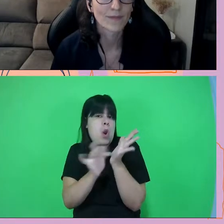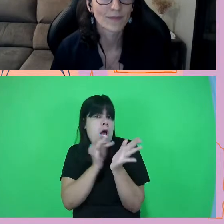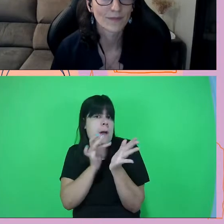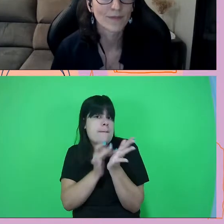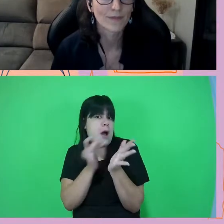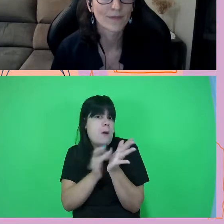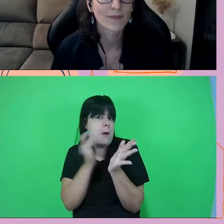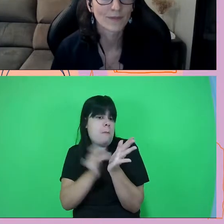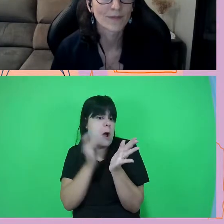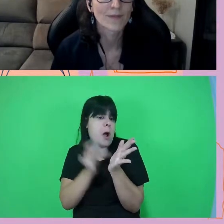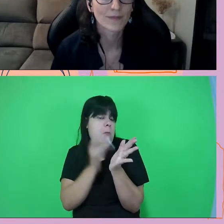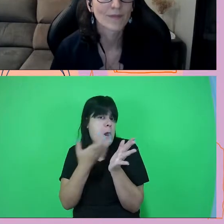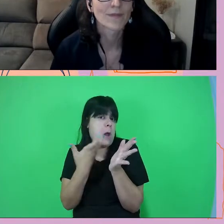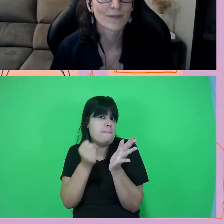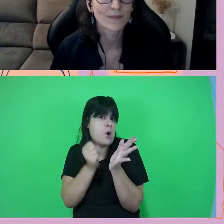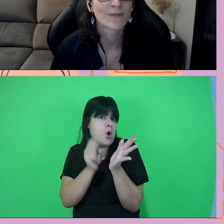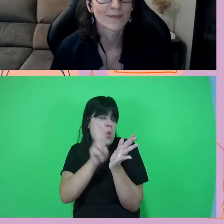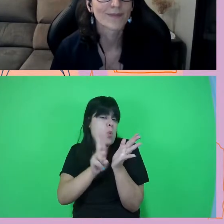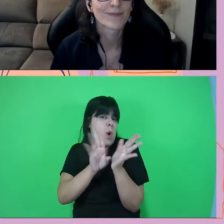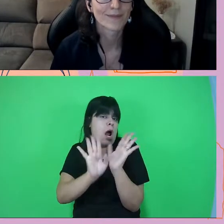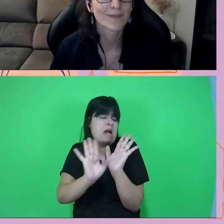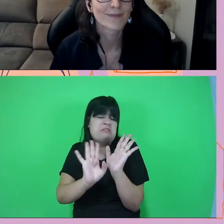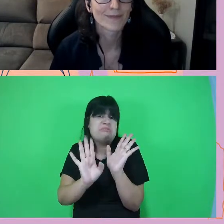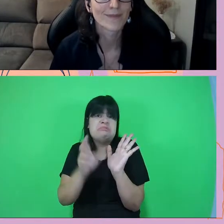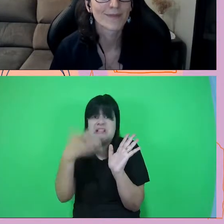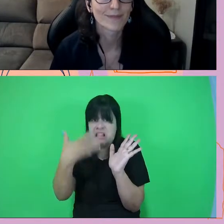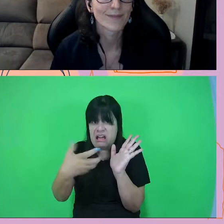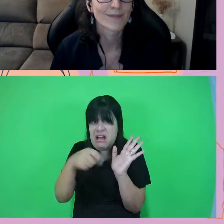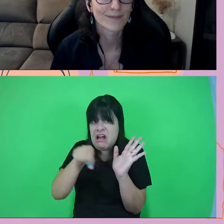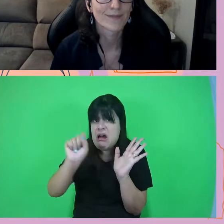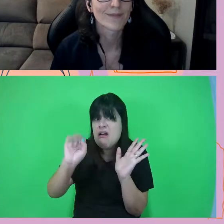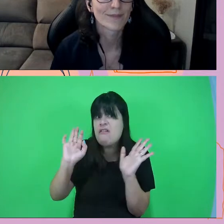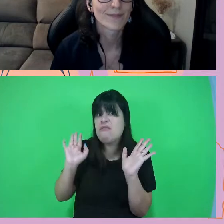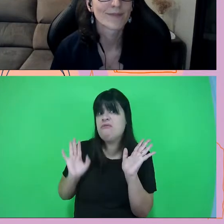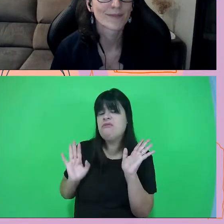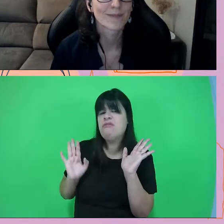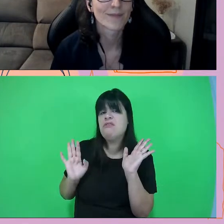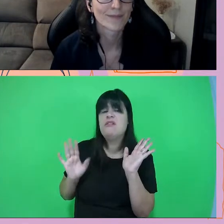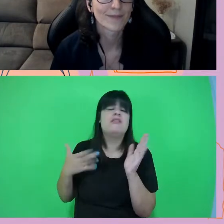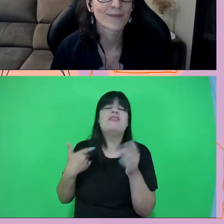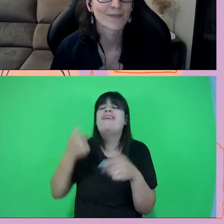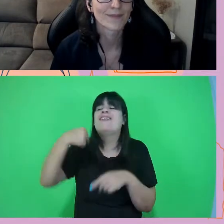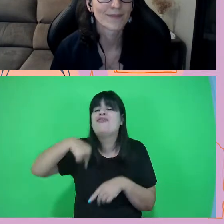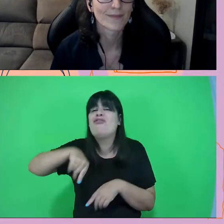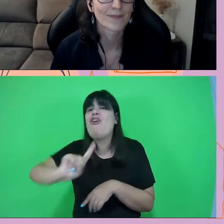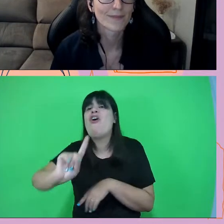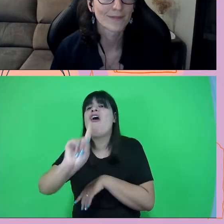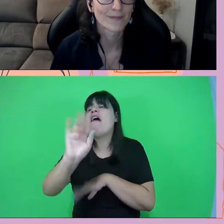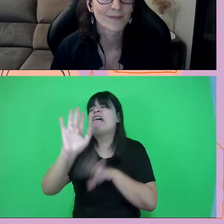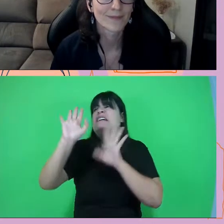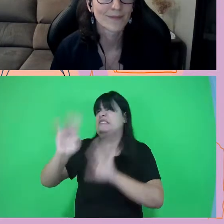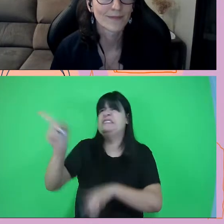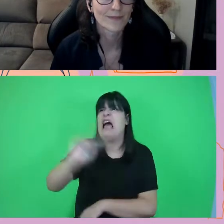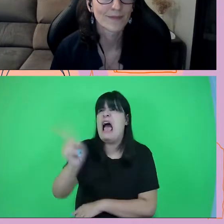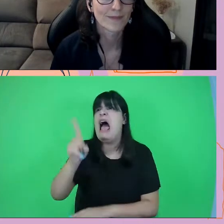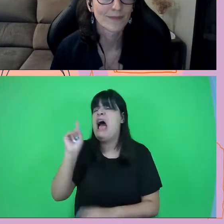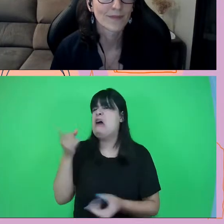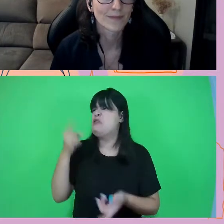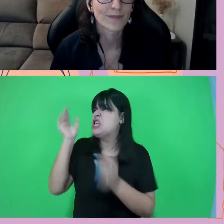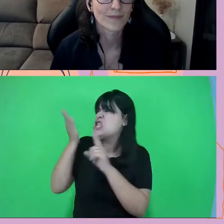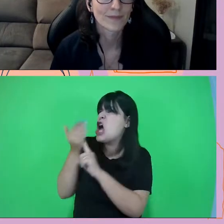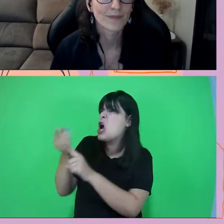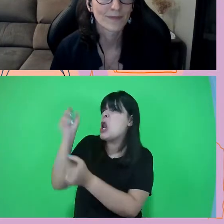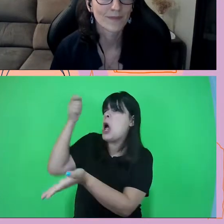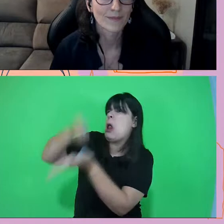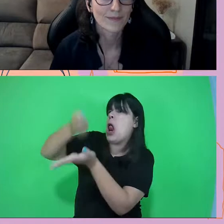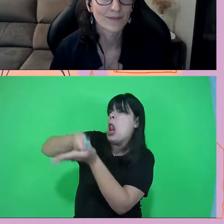se ela quer, ela pode, só que, né, depende dela, não que eu vá lá e impor, não, você tem que usar essa tecnologia, não, você